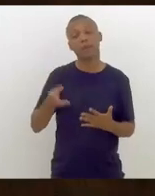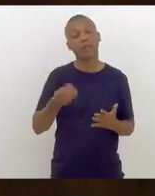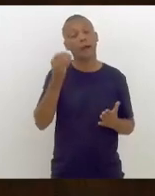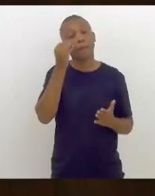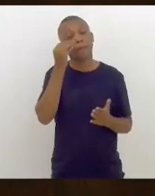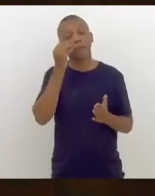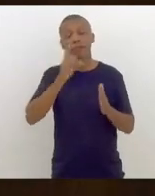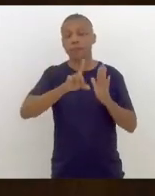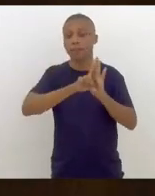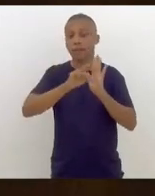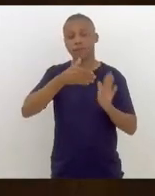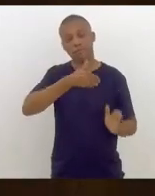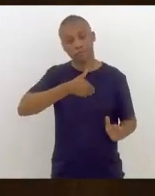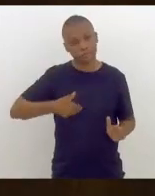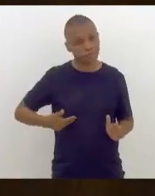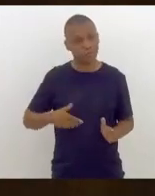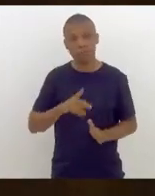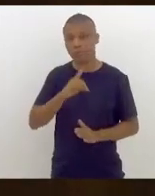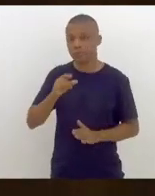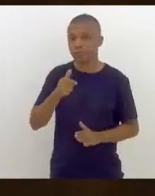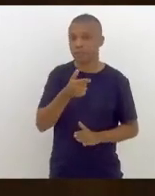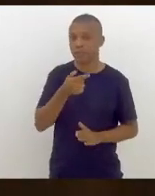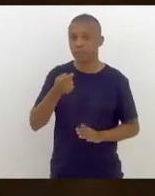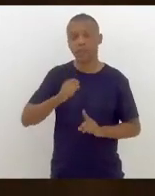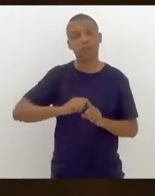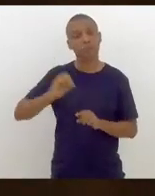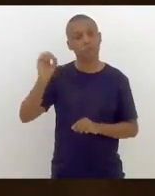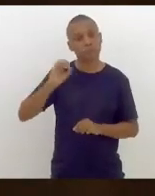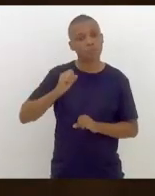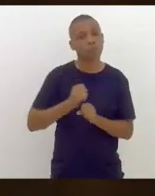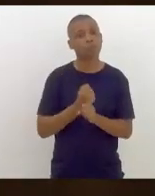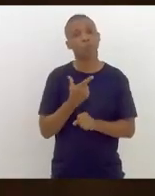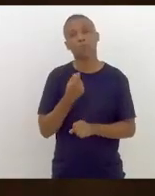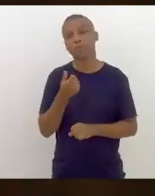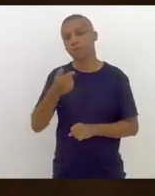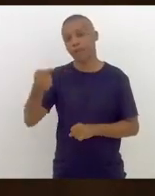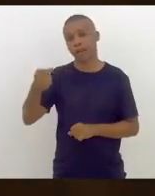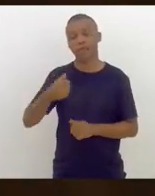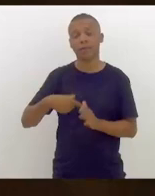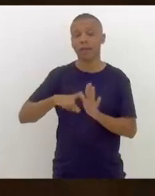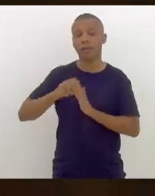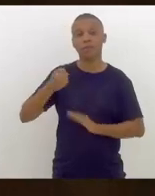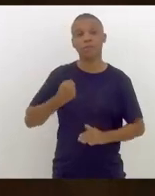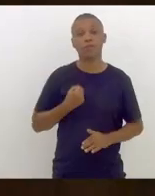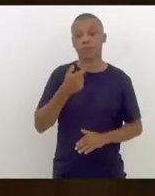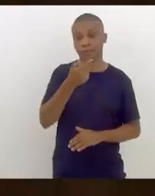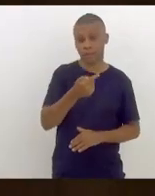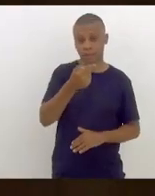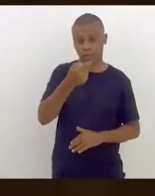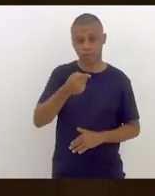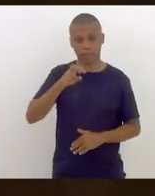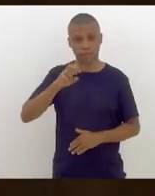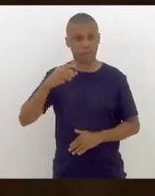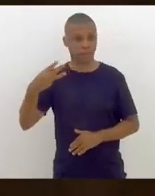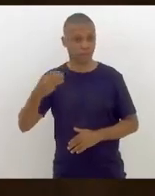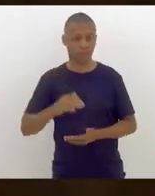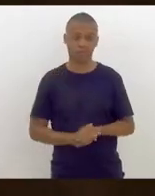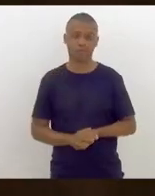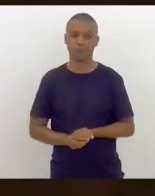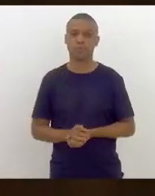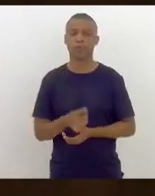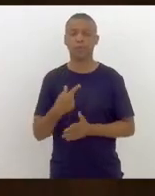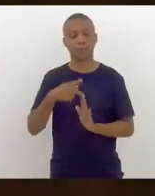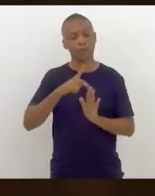17 de outubro de 2017 a lei estadual 7753 então que estamos fazendo com